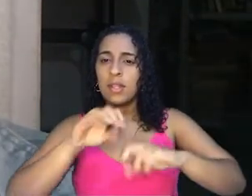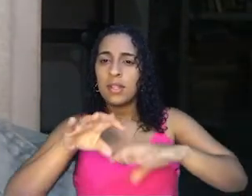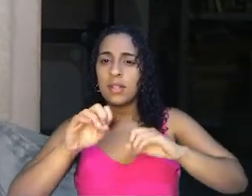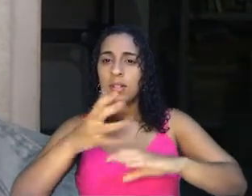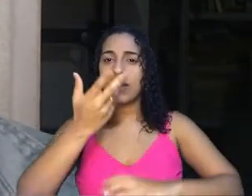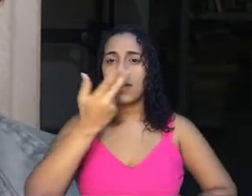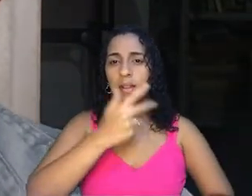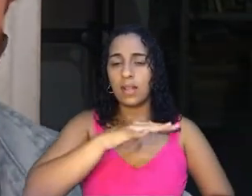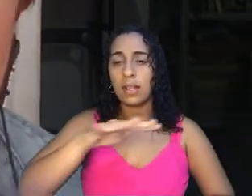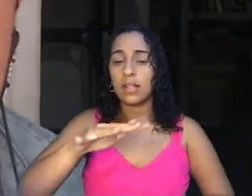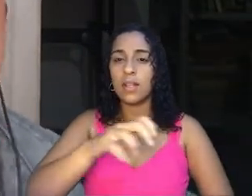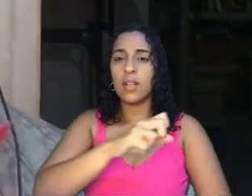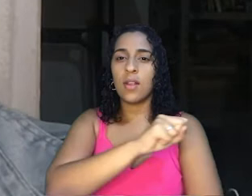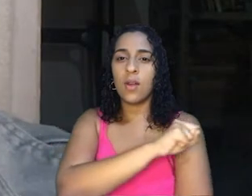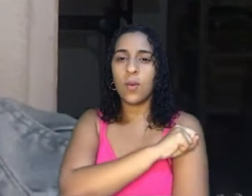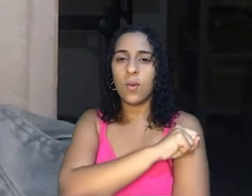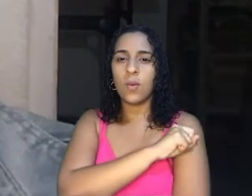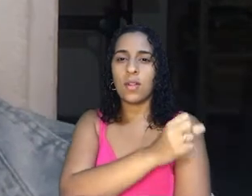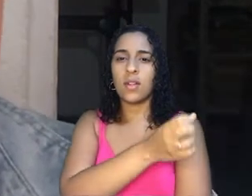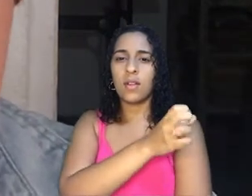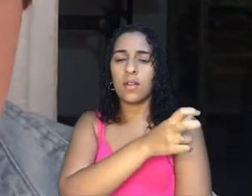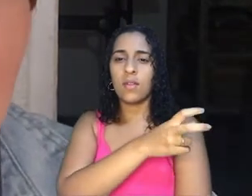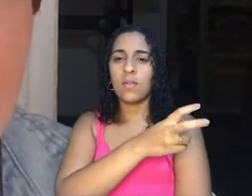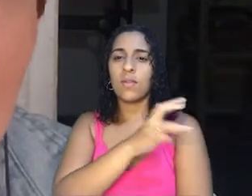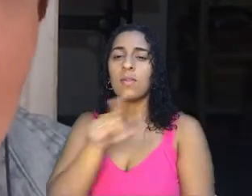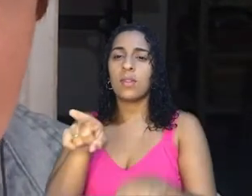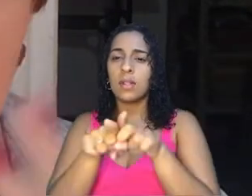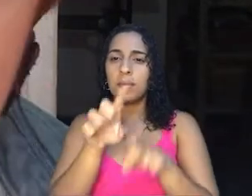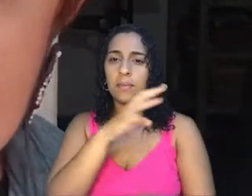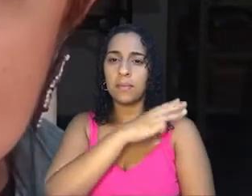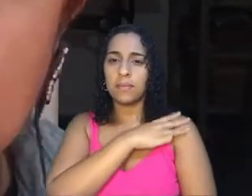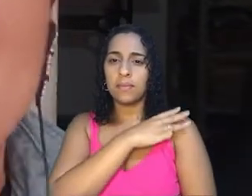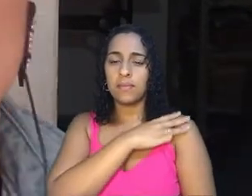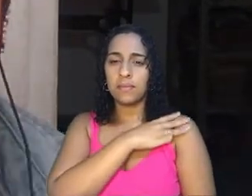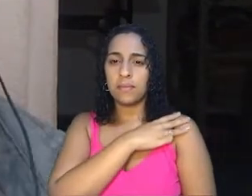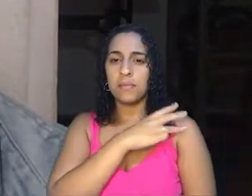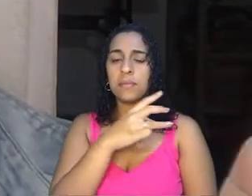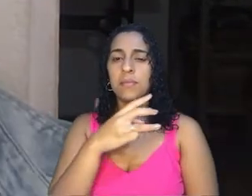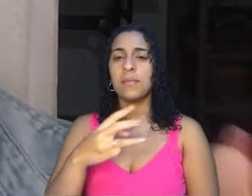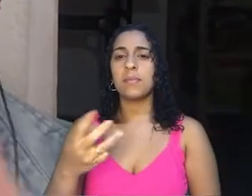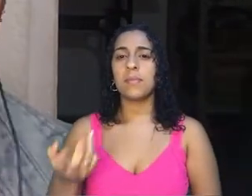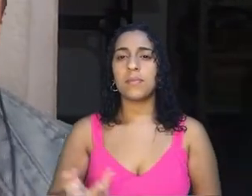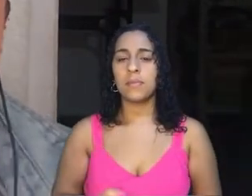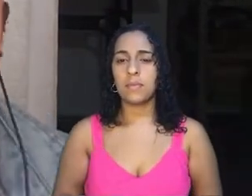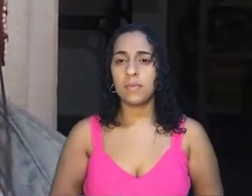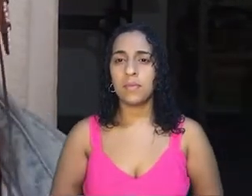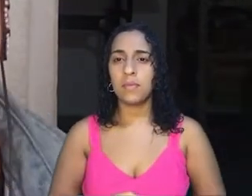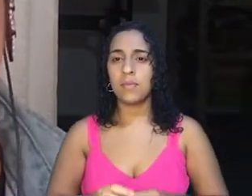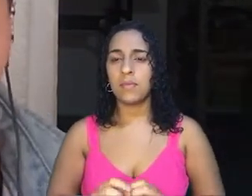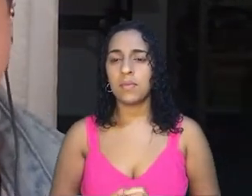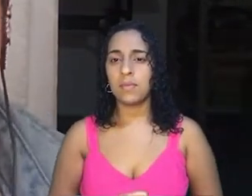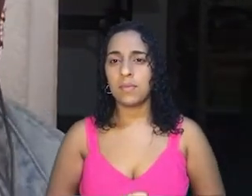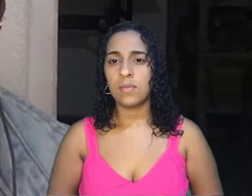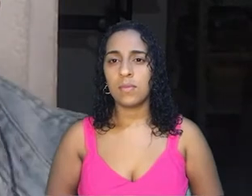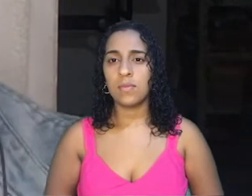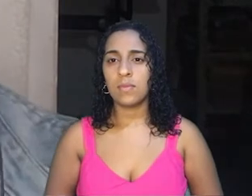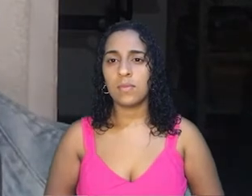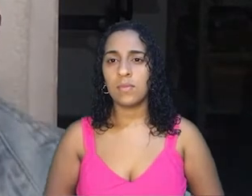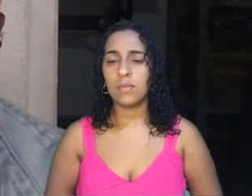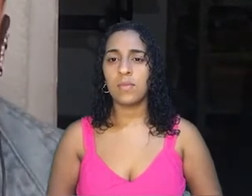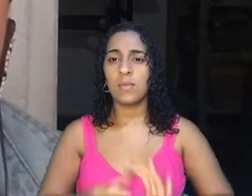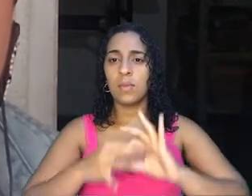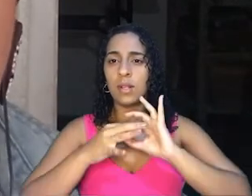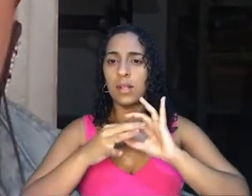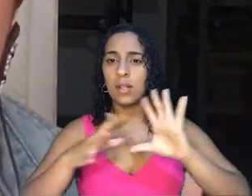ensino fundamental 2 no oitavo ano na 2ª série do Ensino Médio é quando a gente trabalha Independência